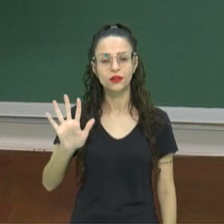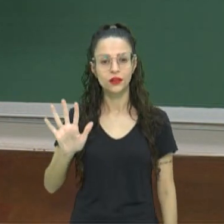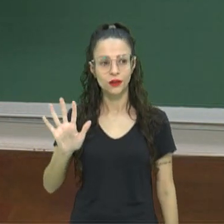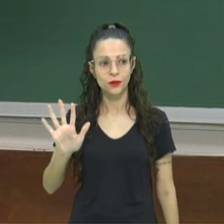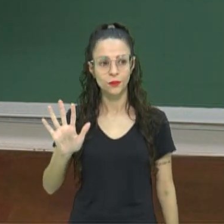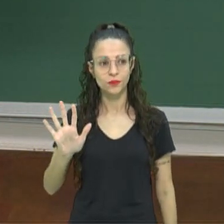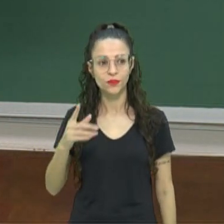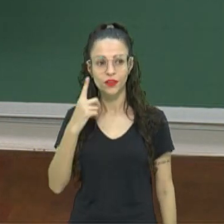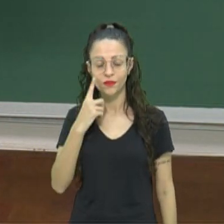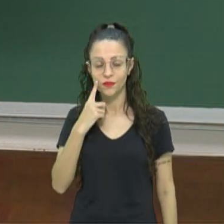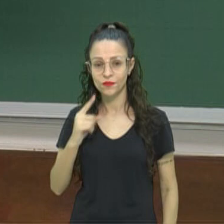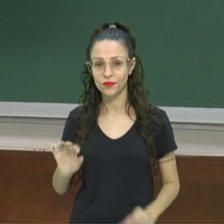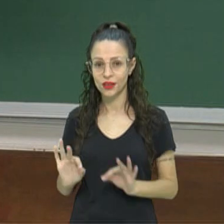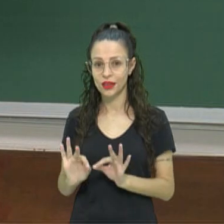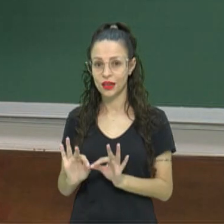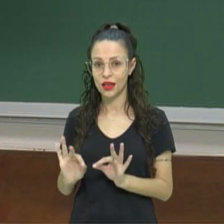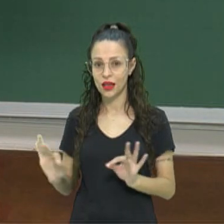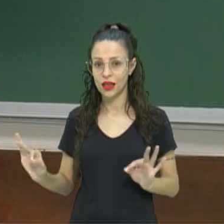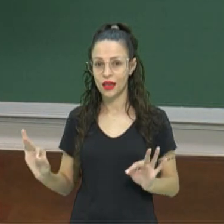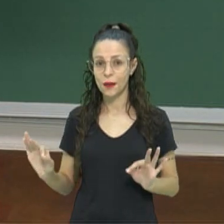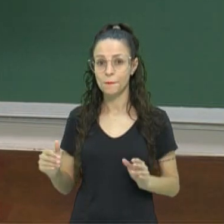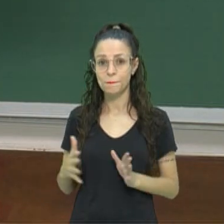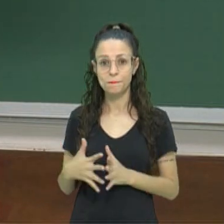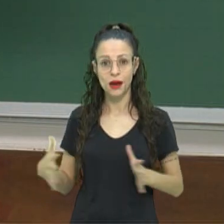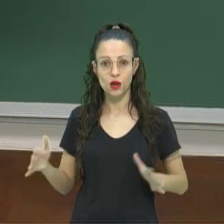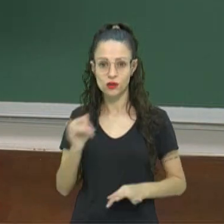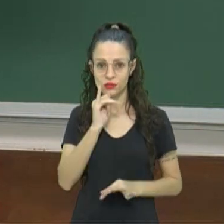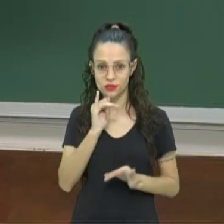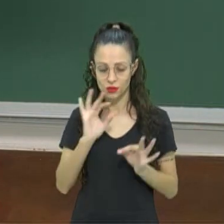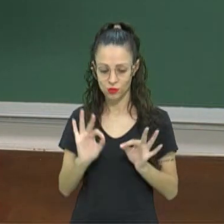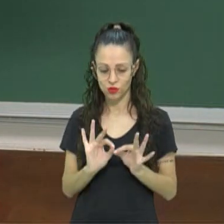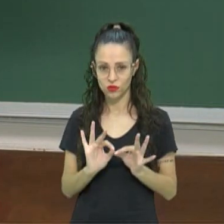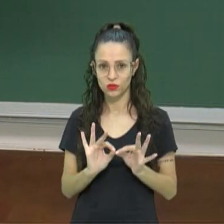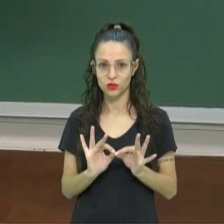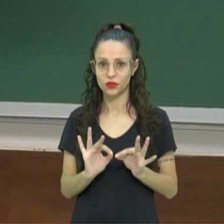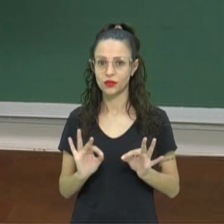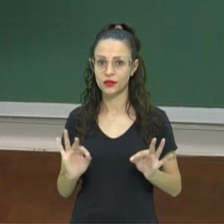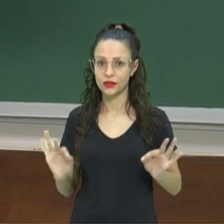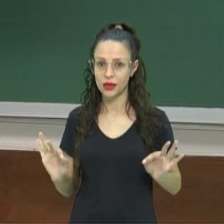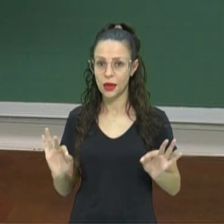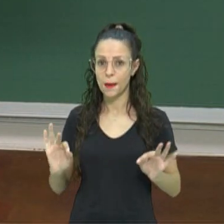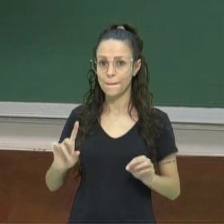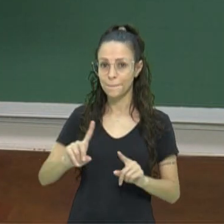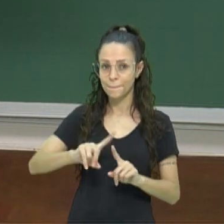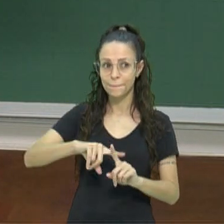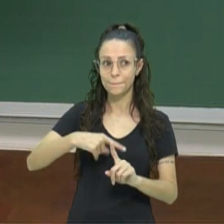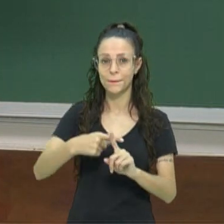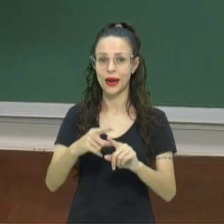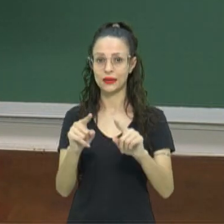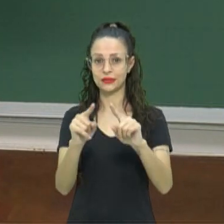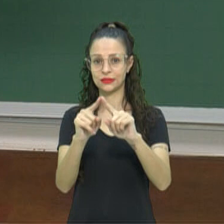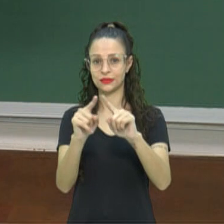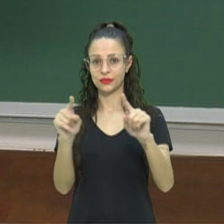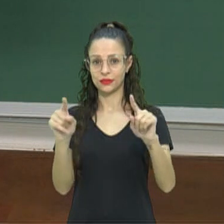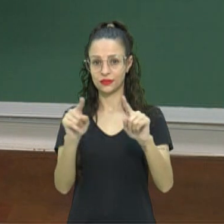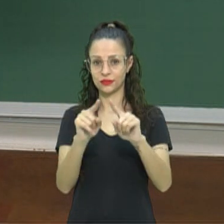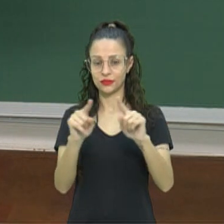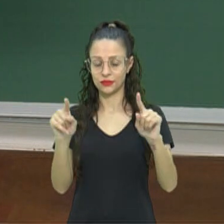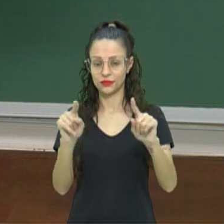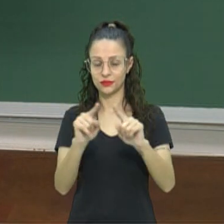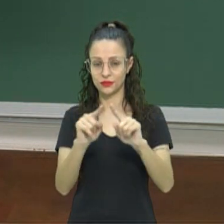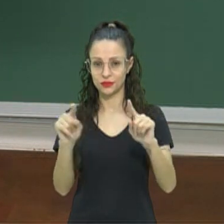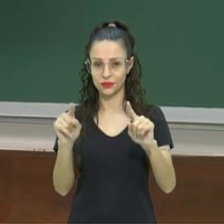base maior, que no meu exemplo ali está embaixo, essa medida aqui, mais a base menor, que está lá em